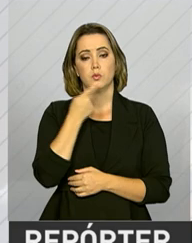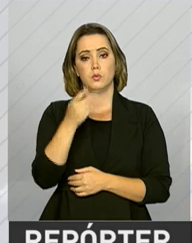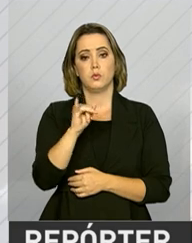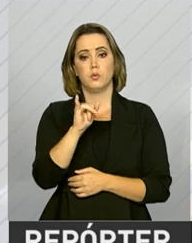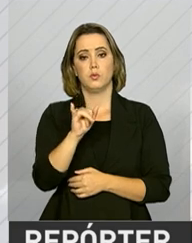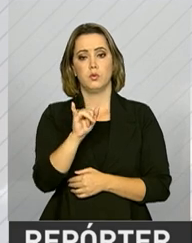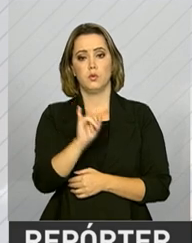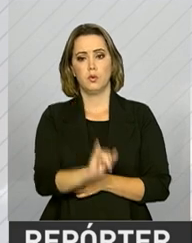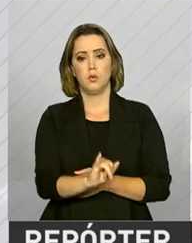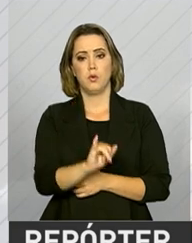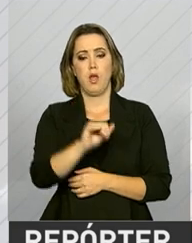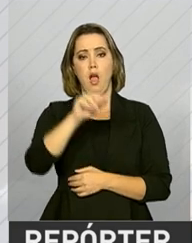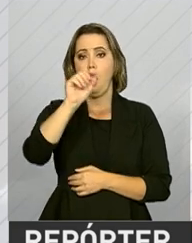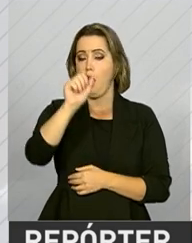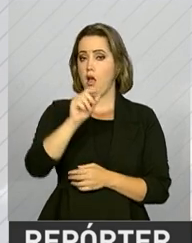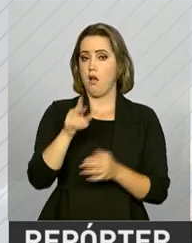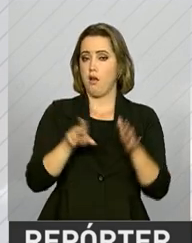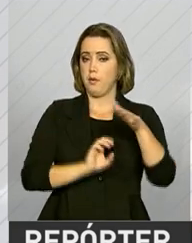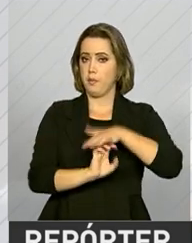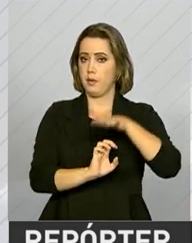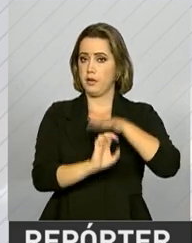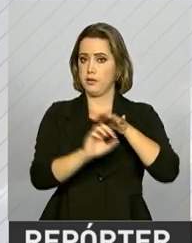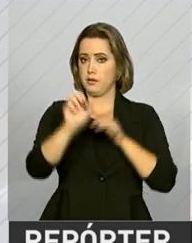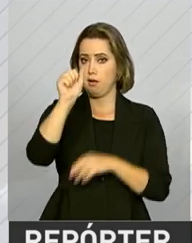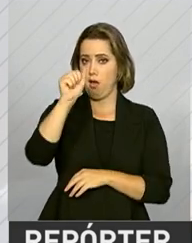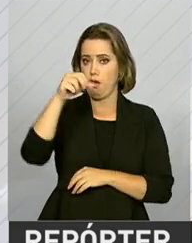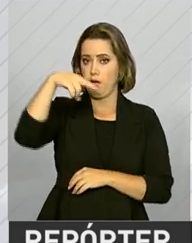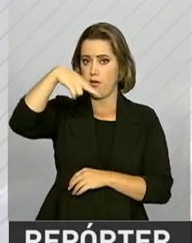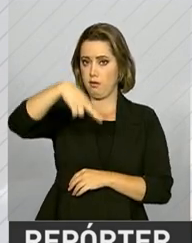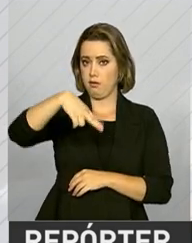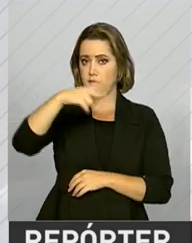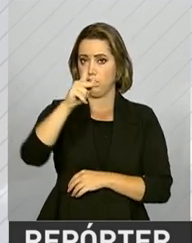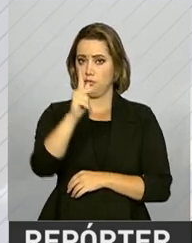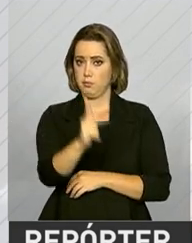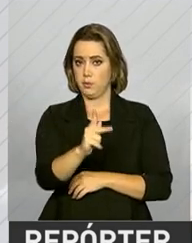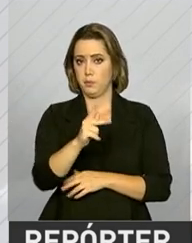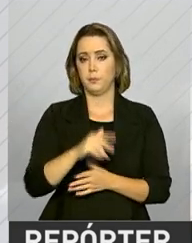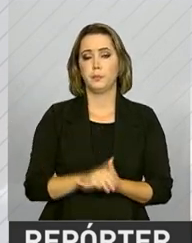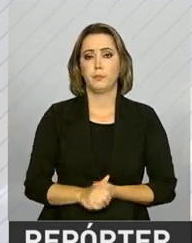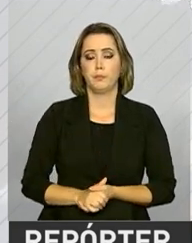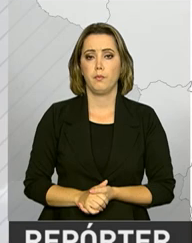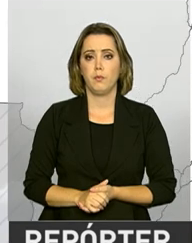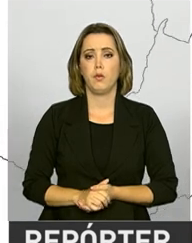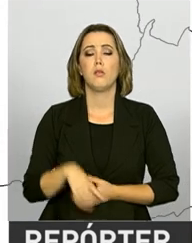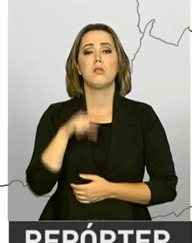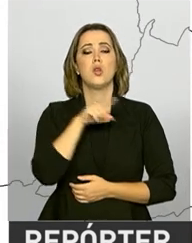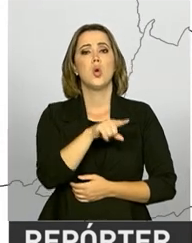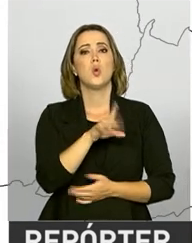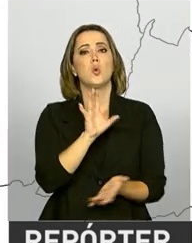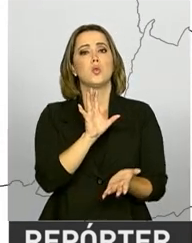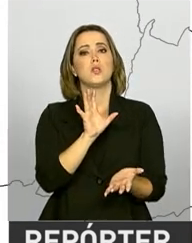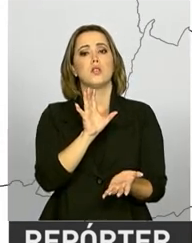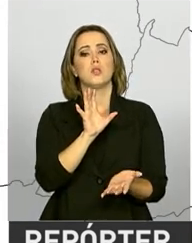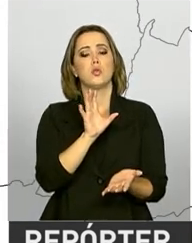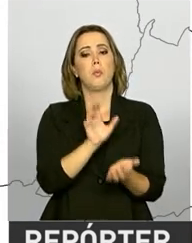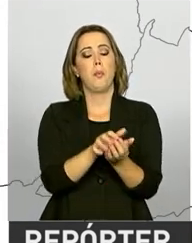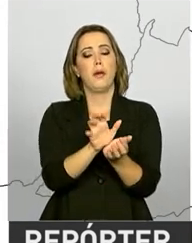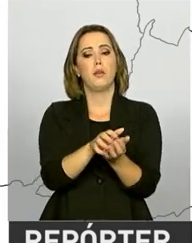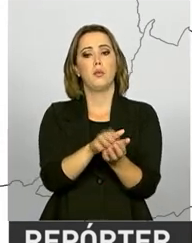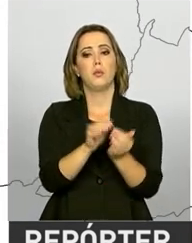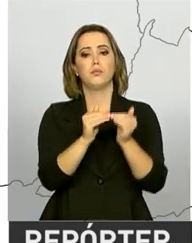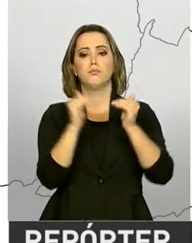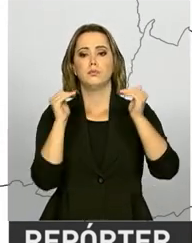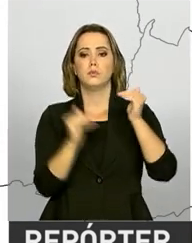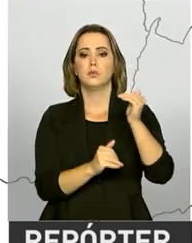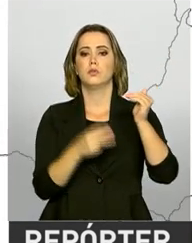agência nacional do petróleo gás natural e biocombustíveis a mp pernambuco foi o estado com o menor preço médio